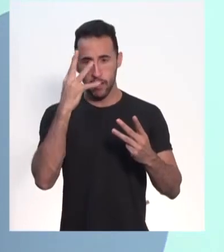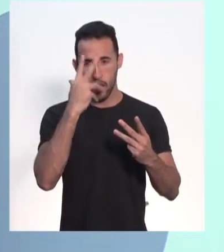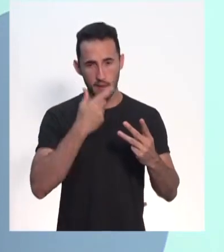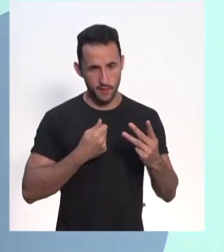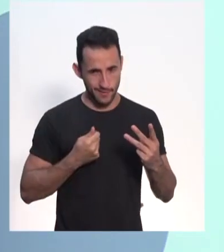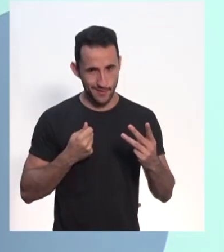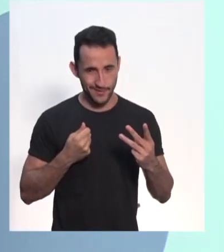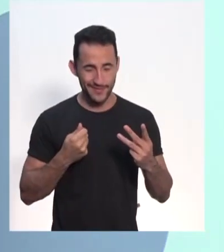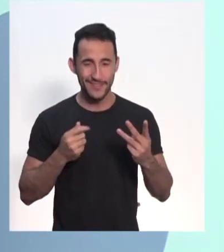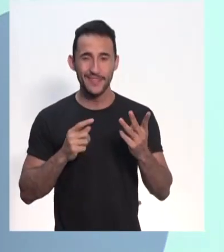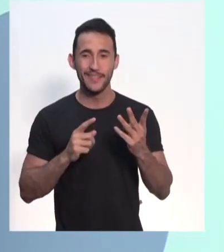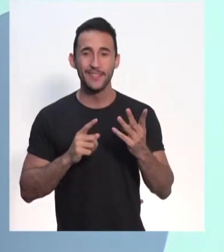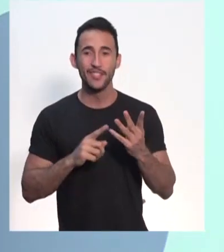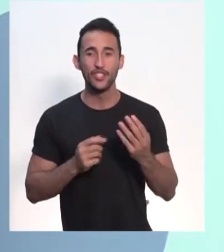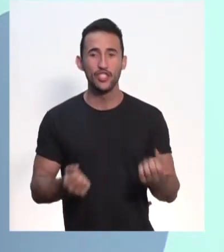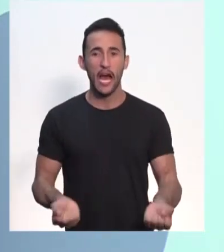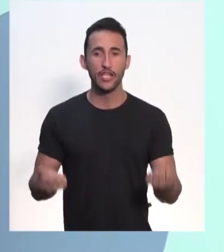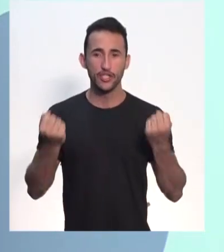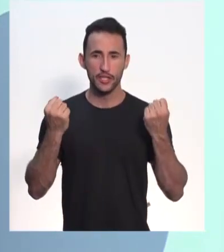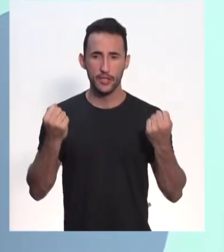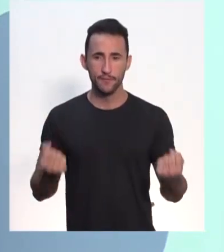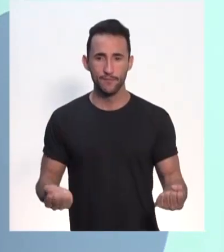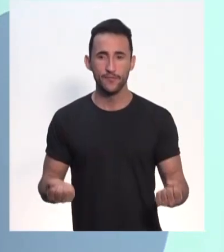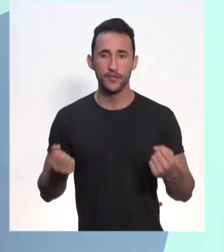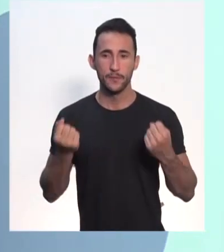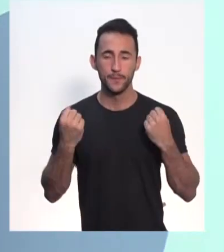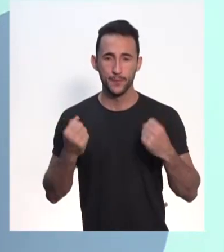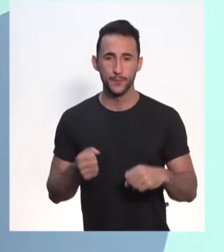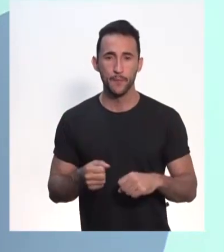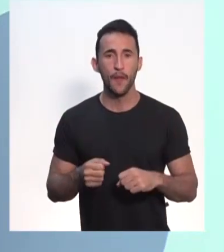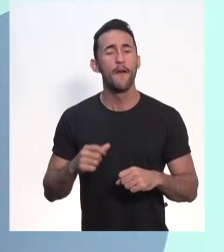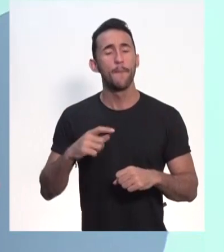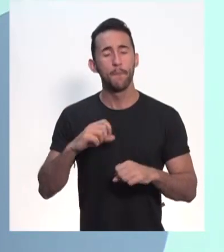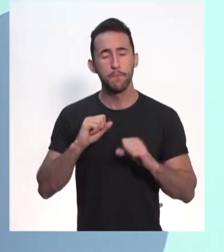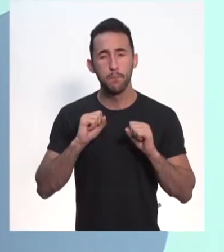Habilidades que eles possam refletir sobre